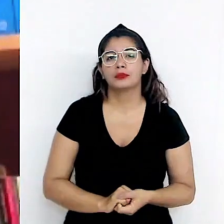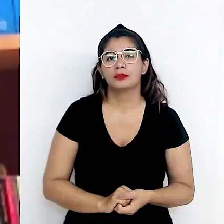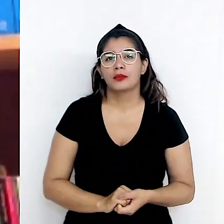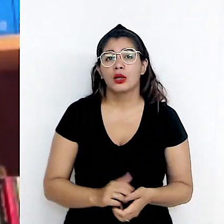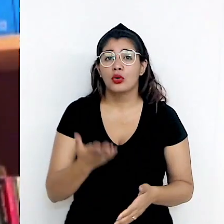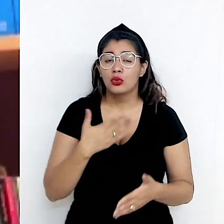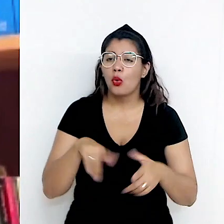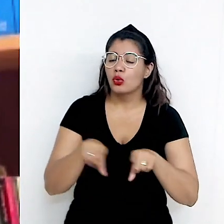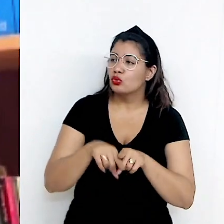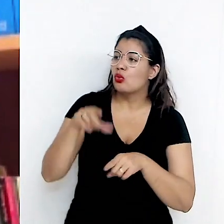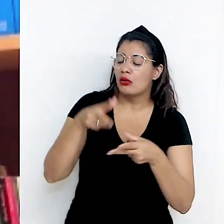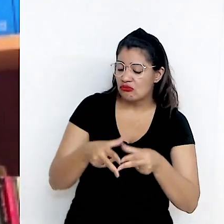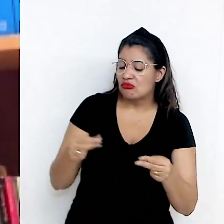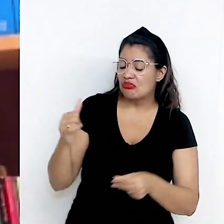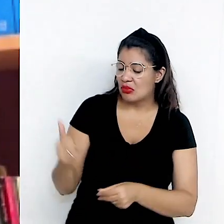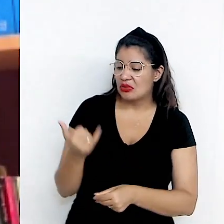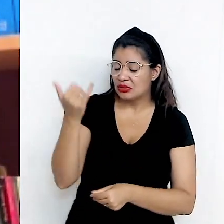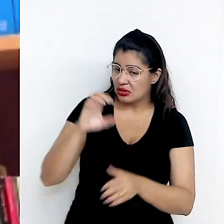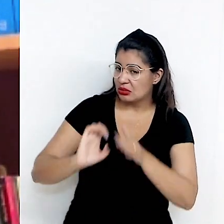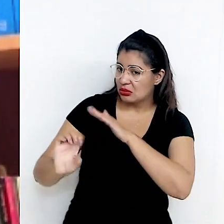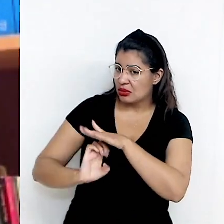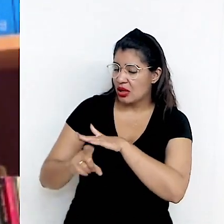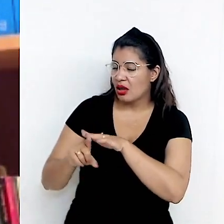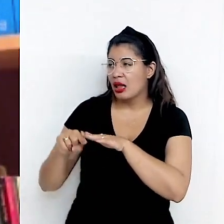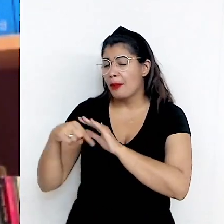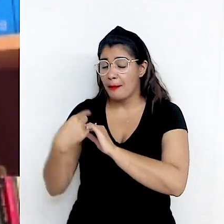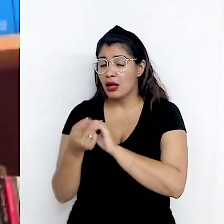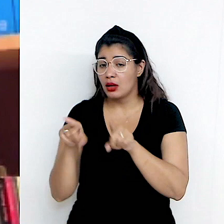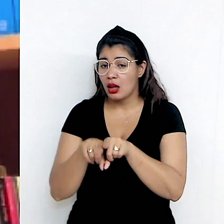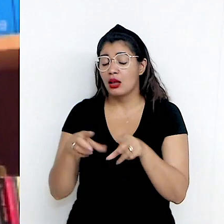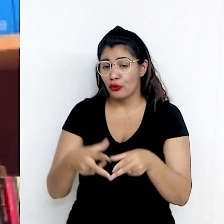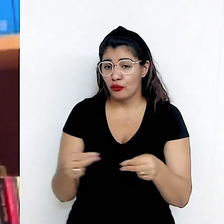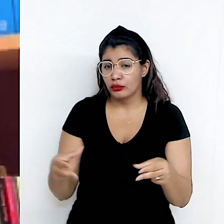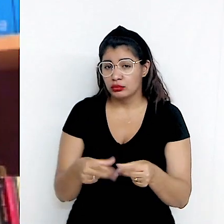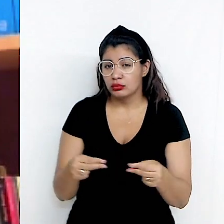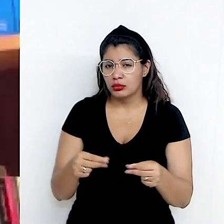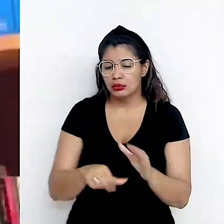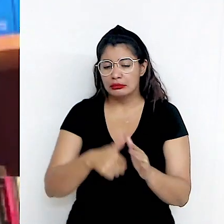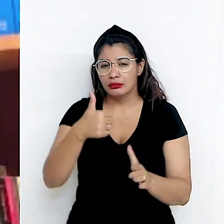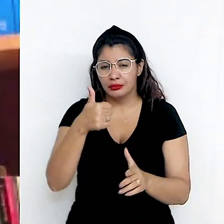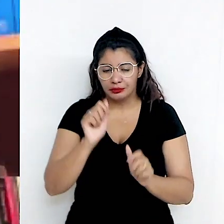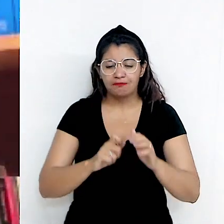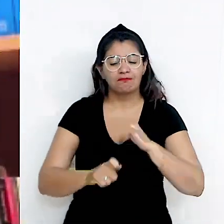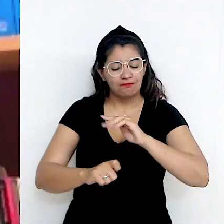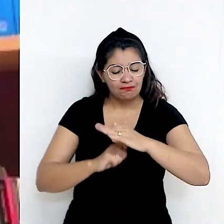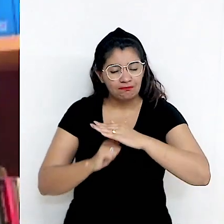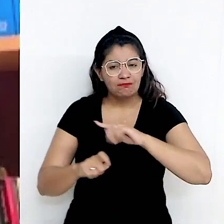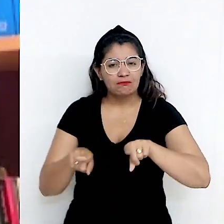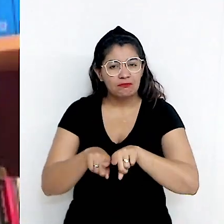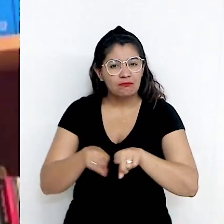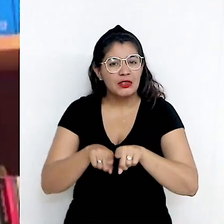ator importante no comércio e por outro lado o Japão está entre as primeiras economias desenvolvidas